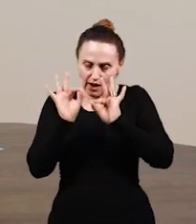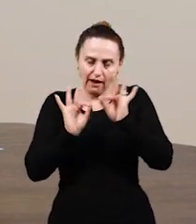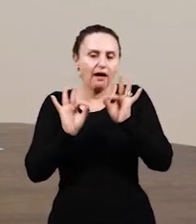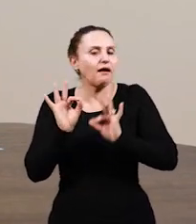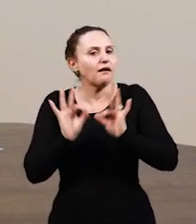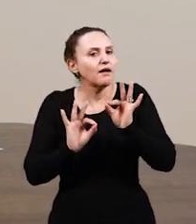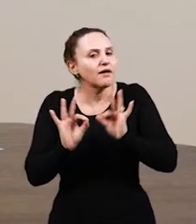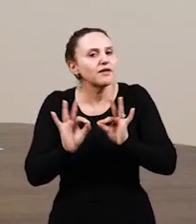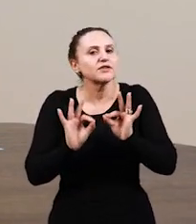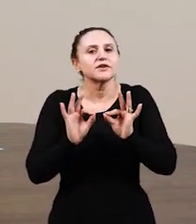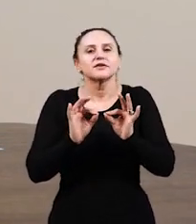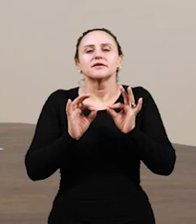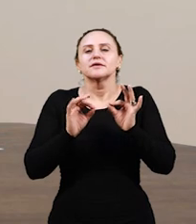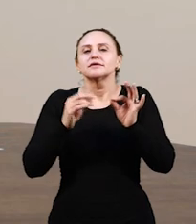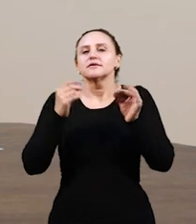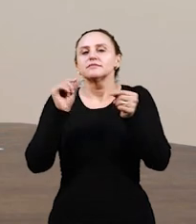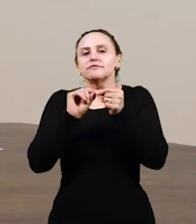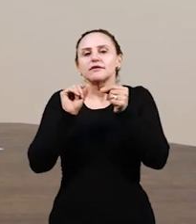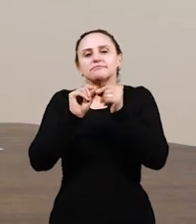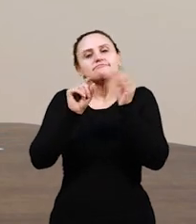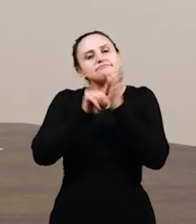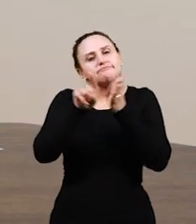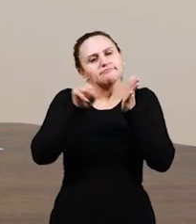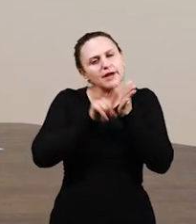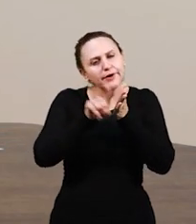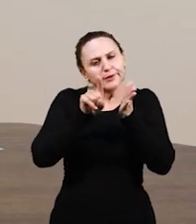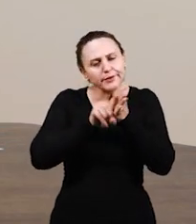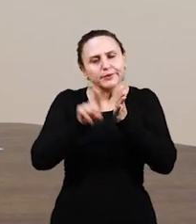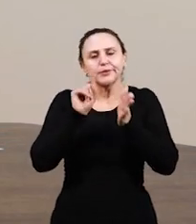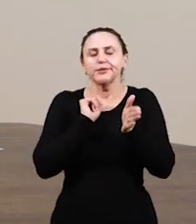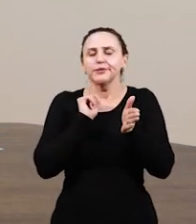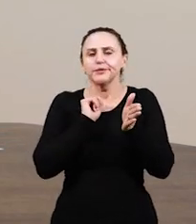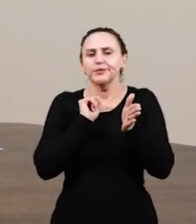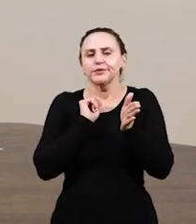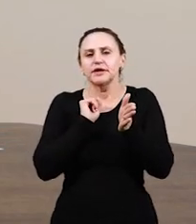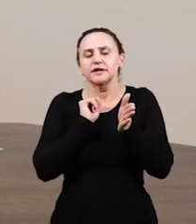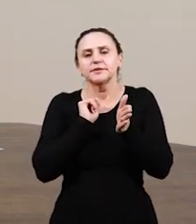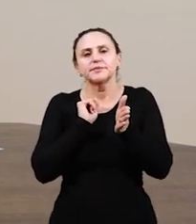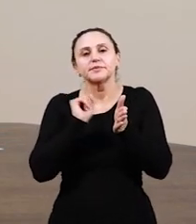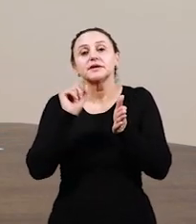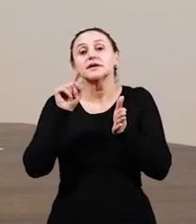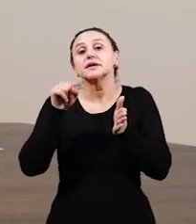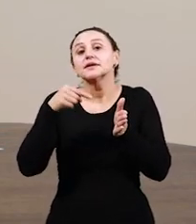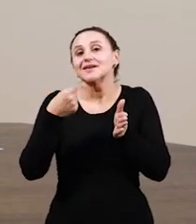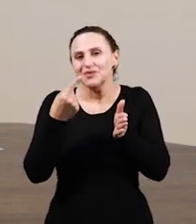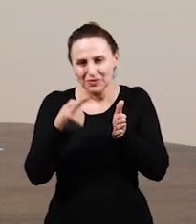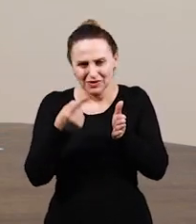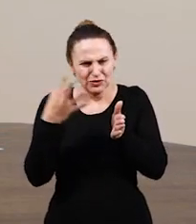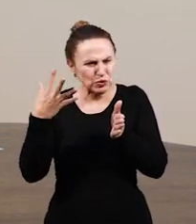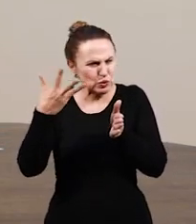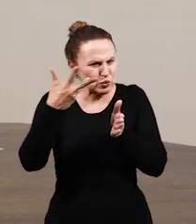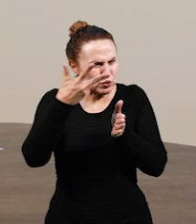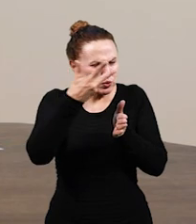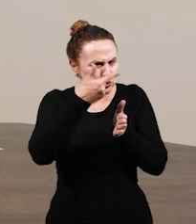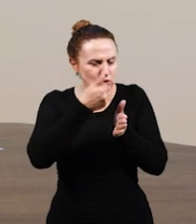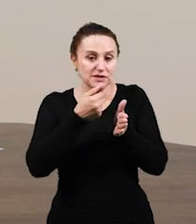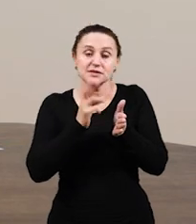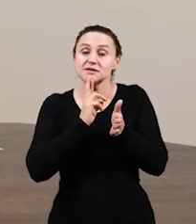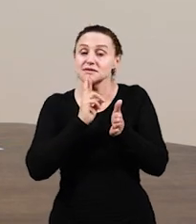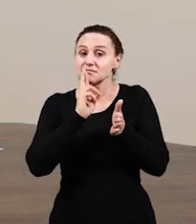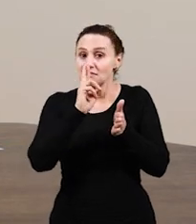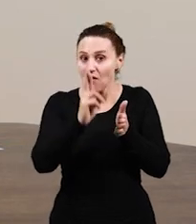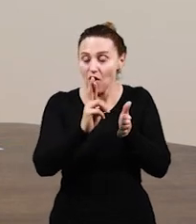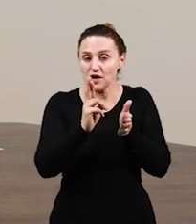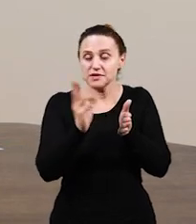entrevista estruturada né o questionário que você vai aplicar para os informantes e depois e todos esses dados são